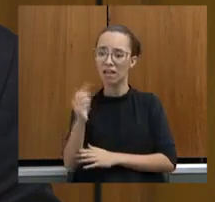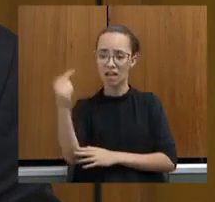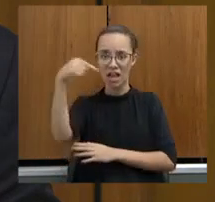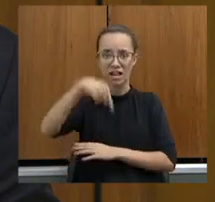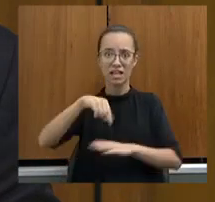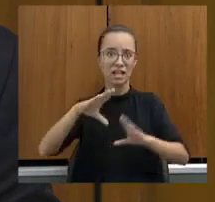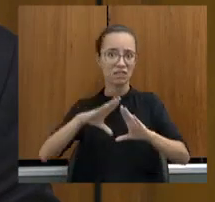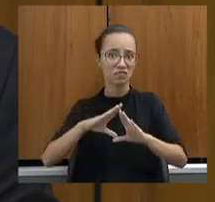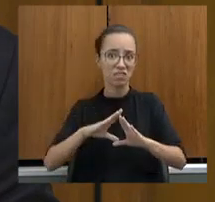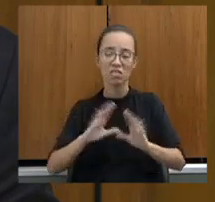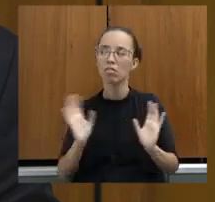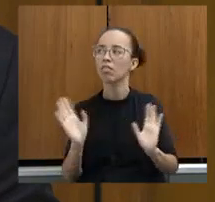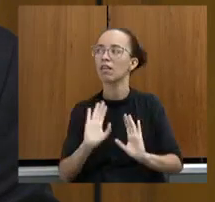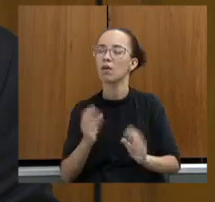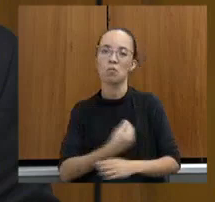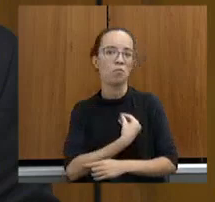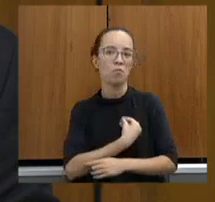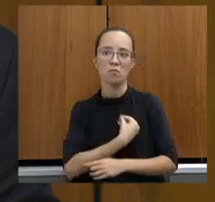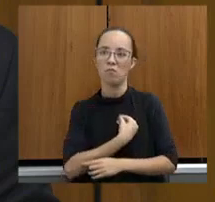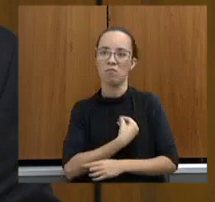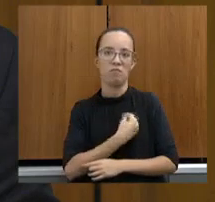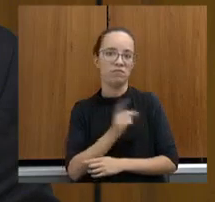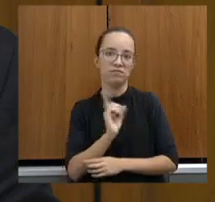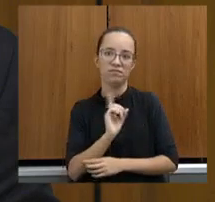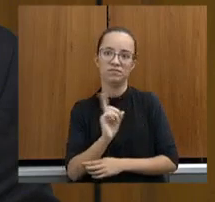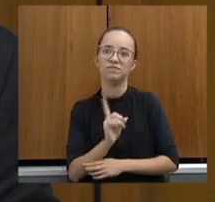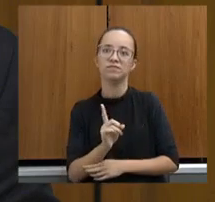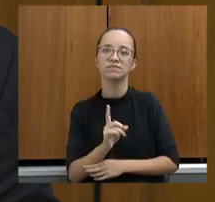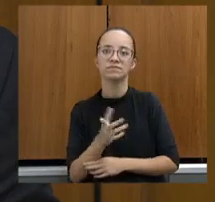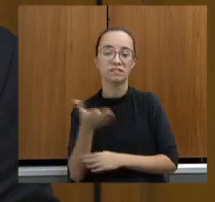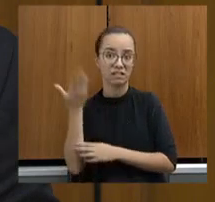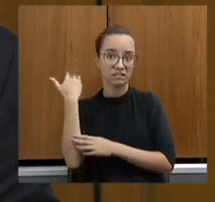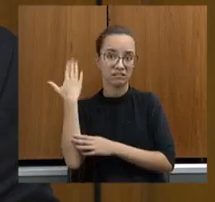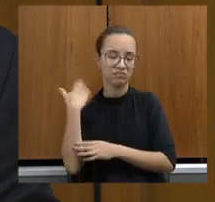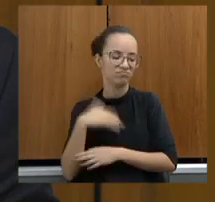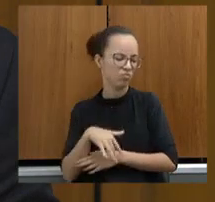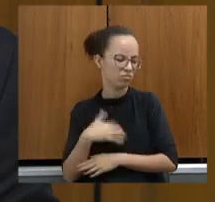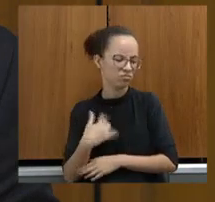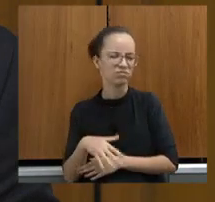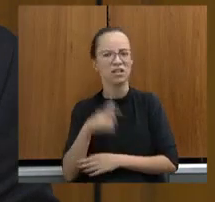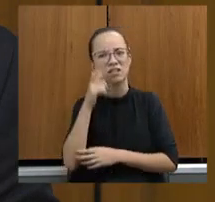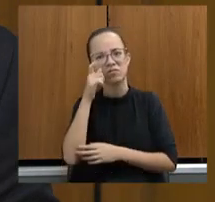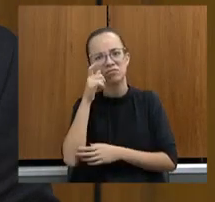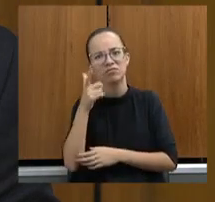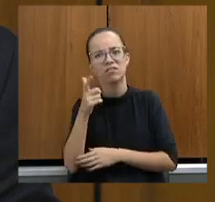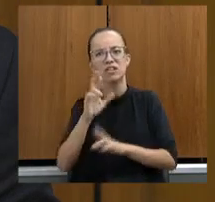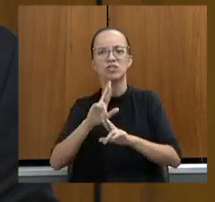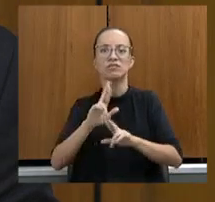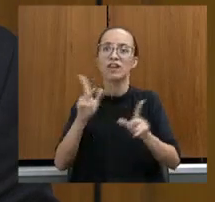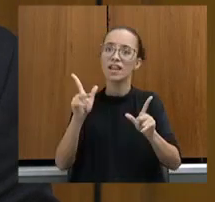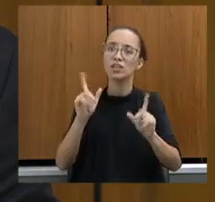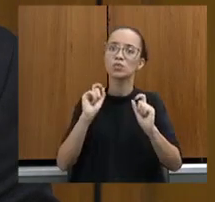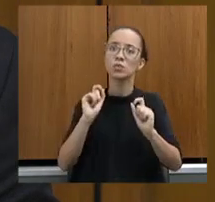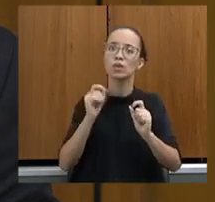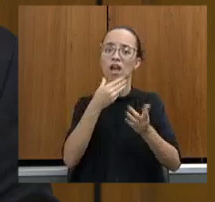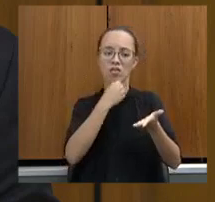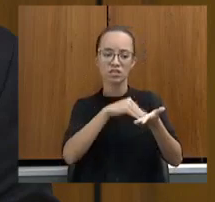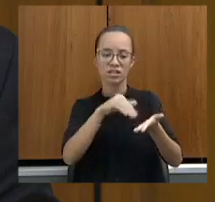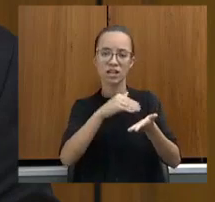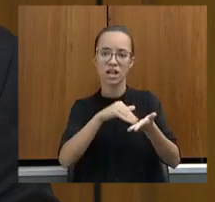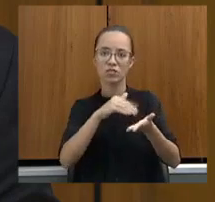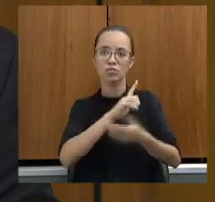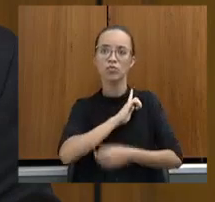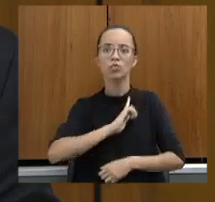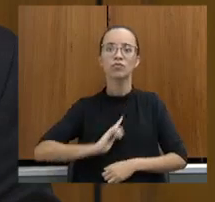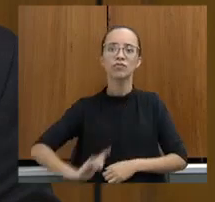na Assembleia Legislativa Era um negócio impressionante diferente do secretários atuais e do